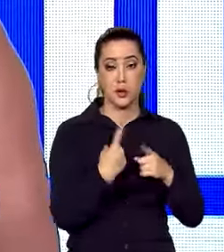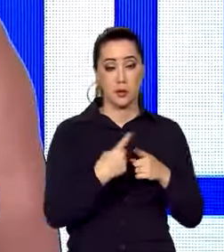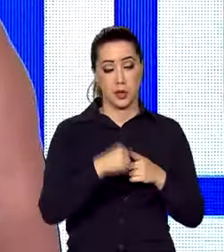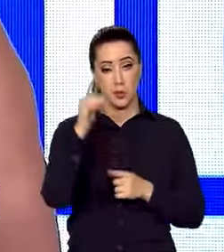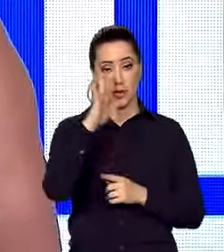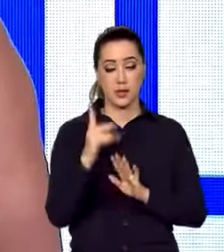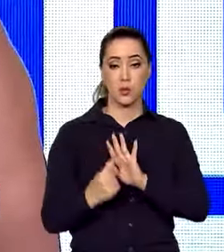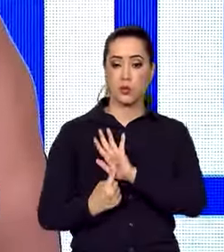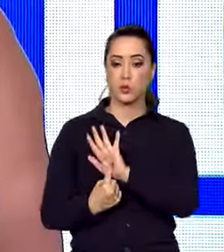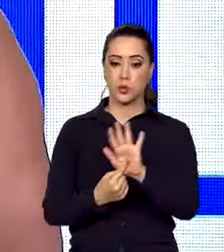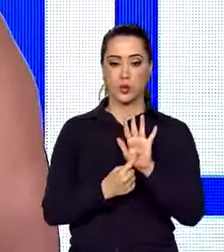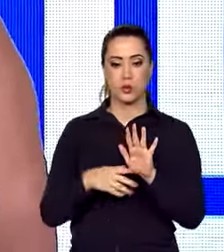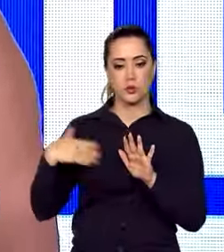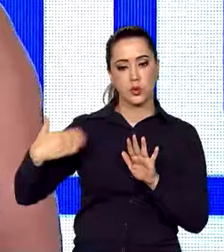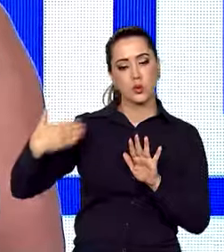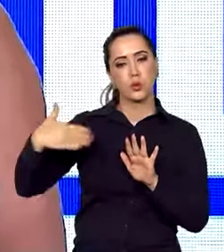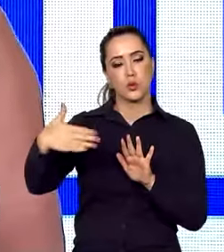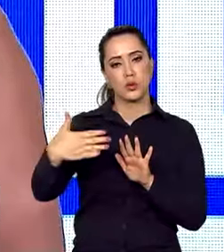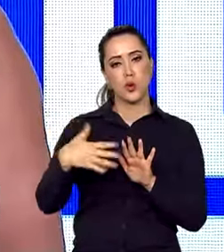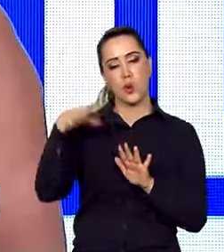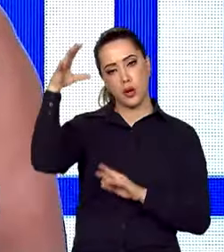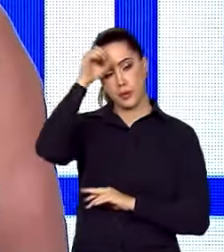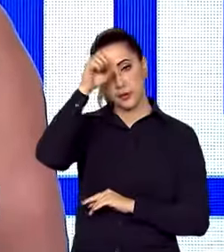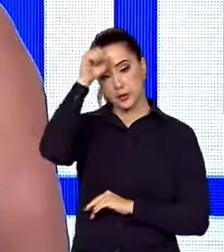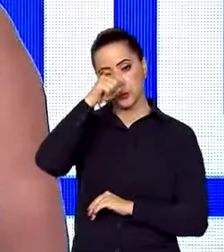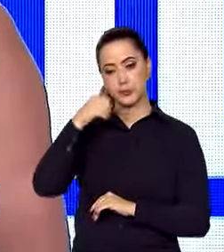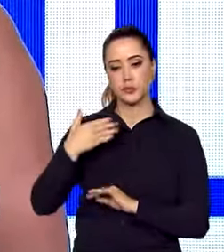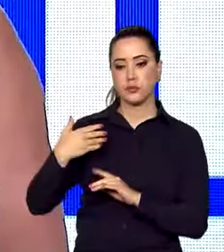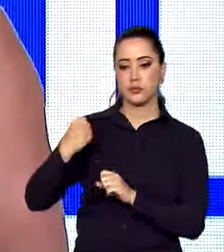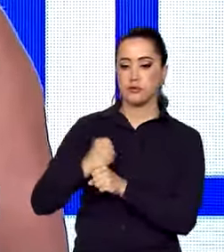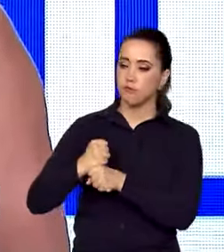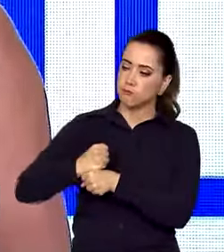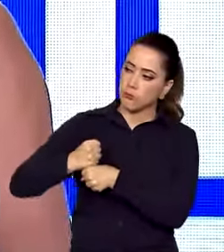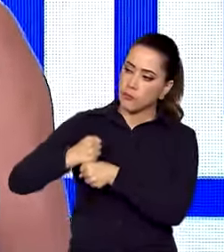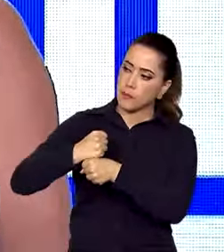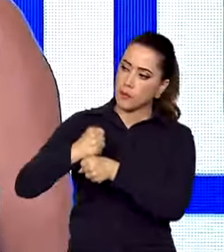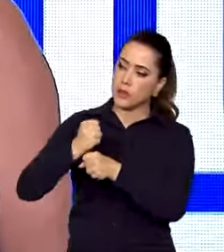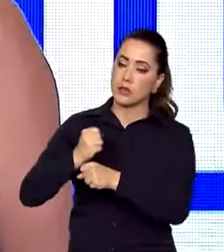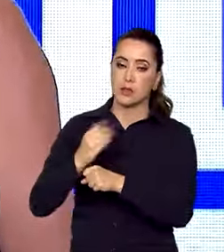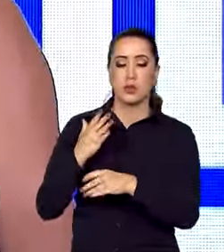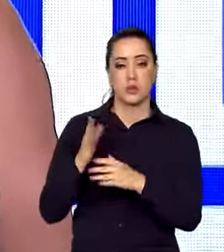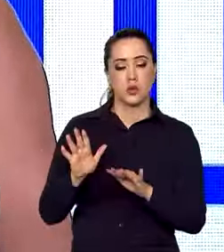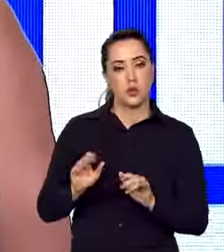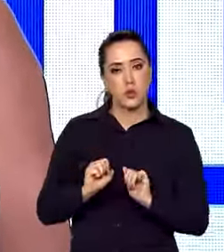compartilhando o seu longo e duro aprendizado de décadas,